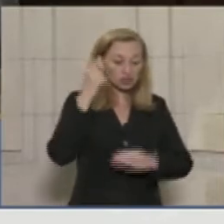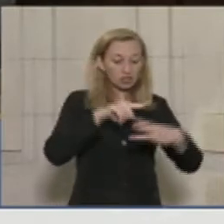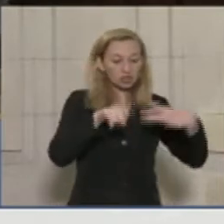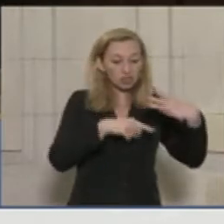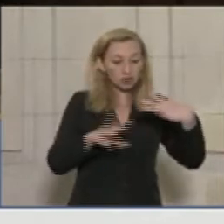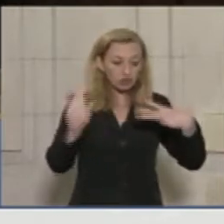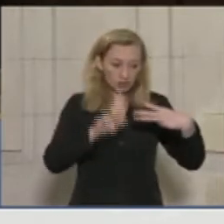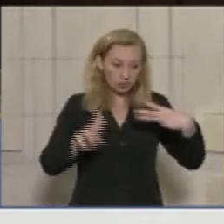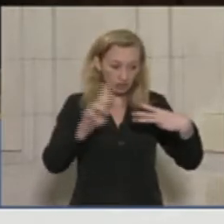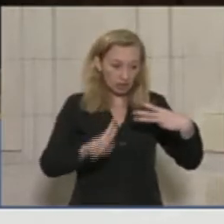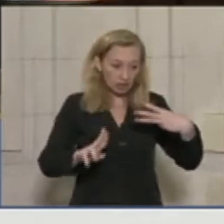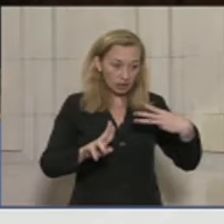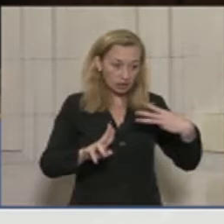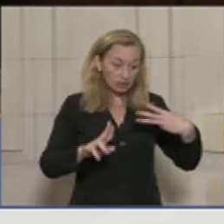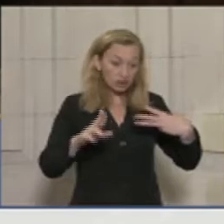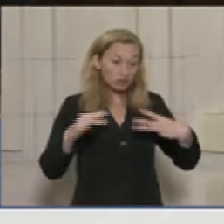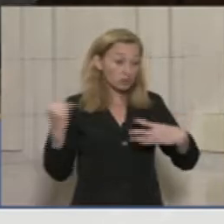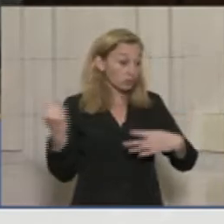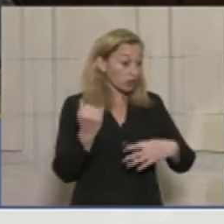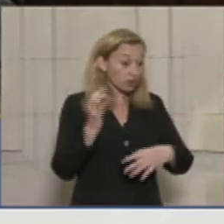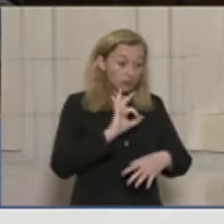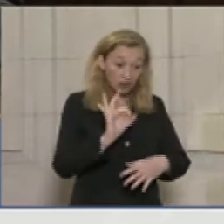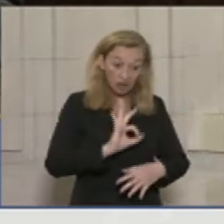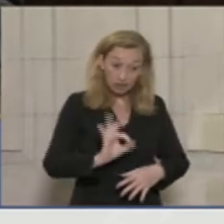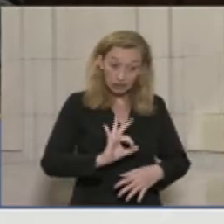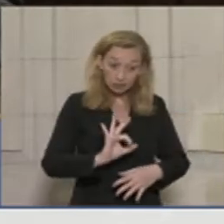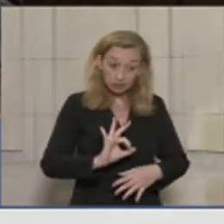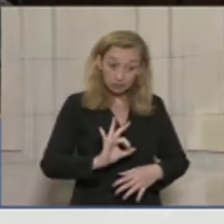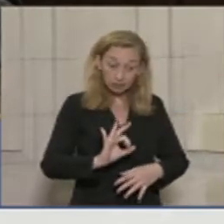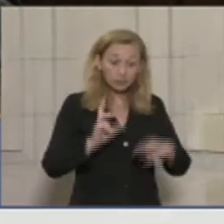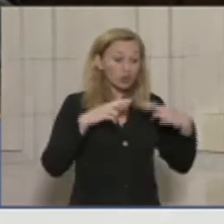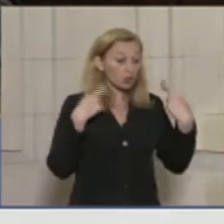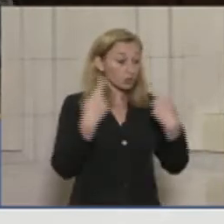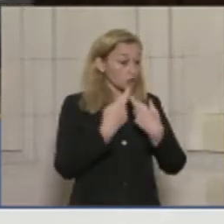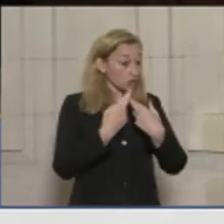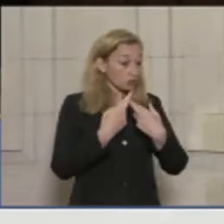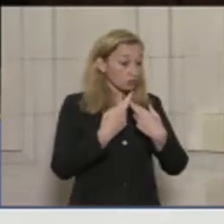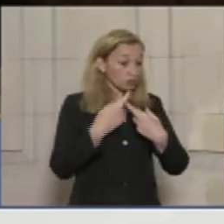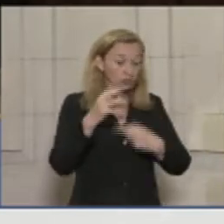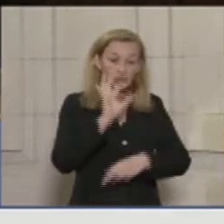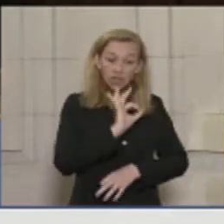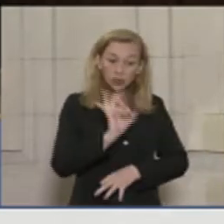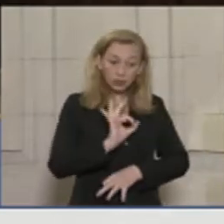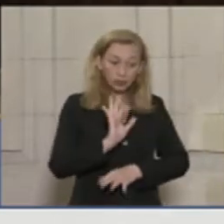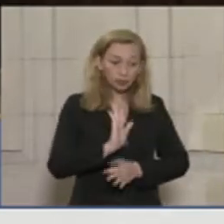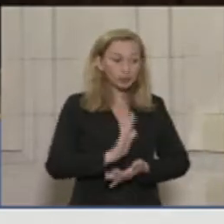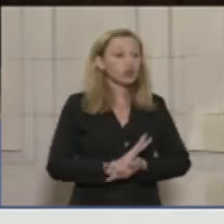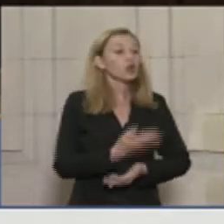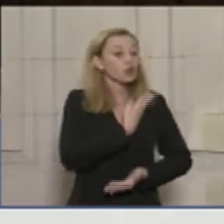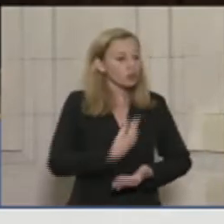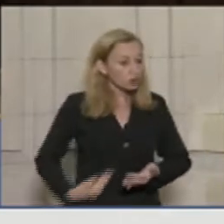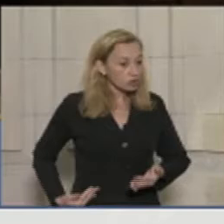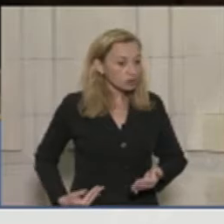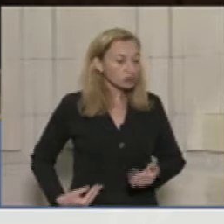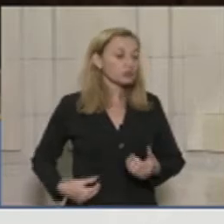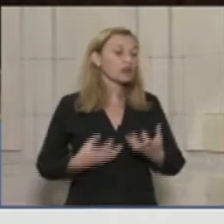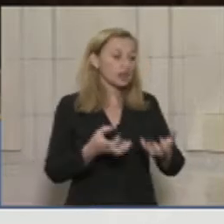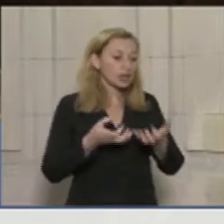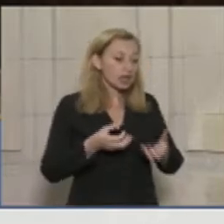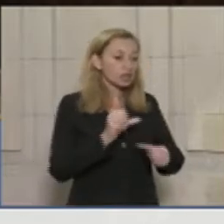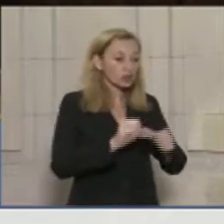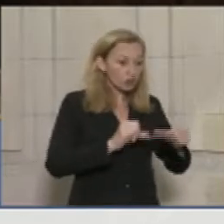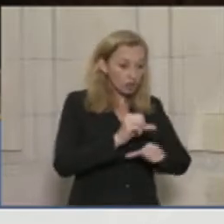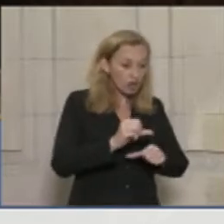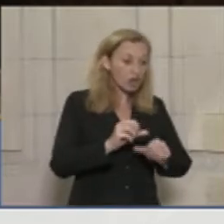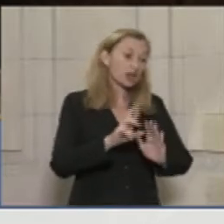jamais anunciada, jamais comentada em nenhuma das audiências, pela qual o governador pretende mudar as regras do processo